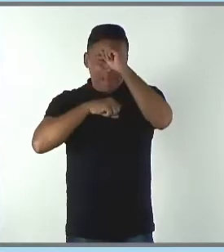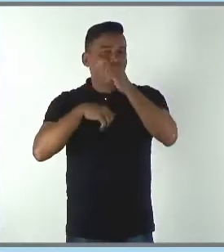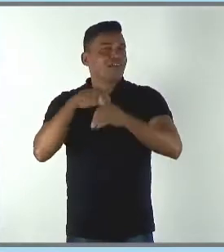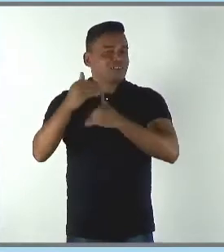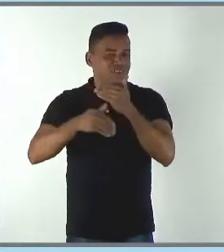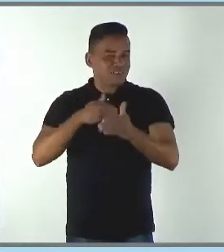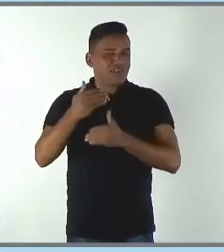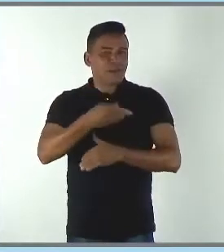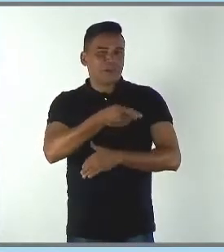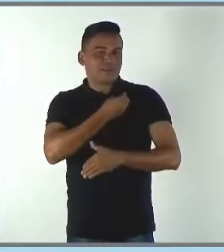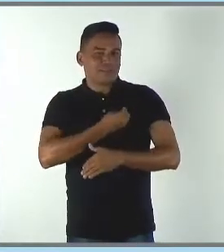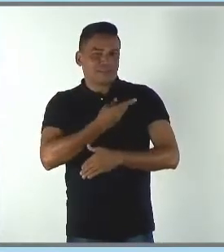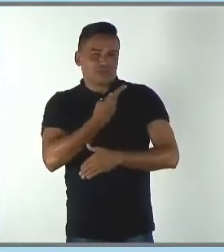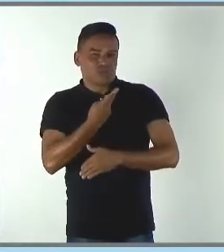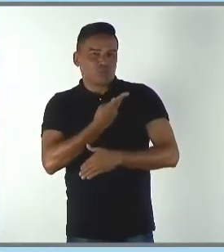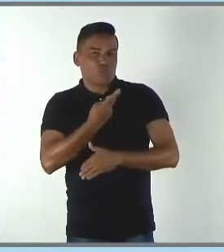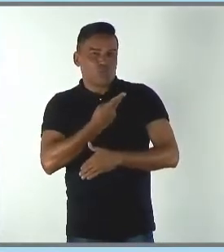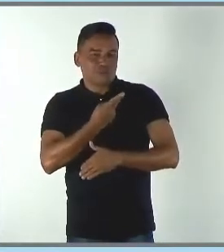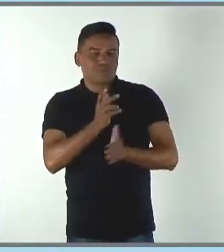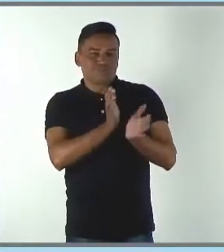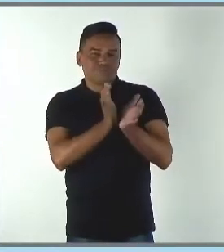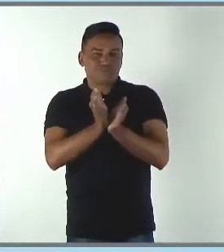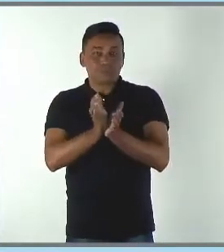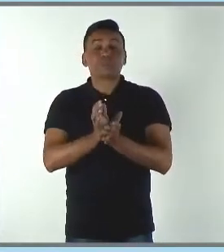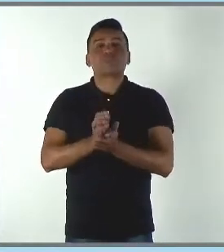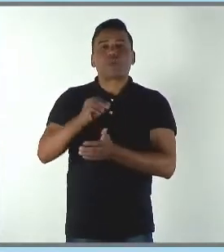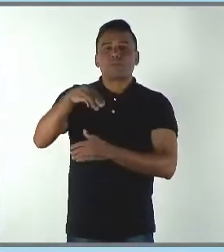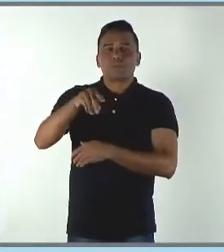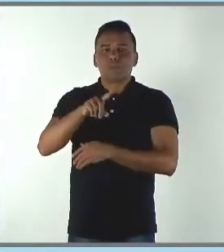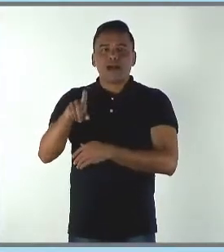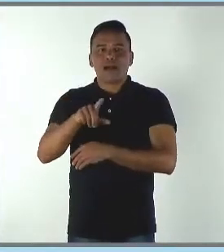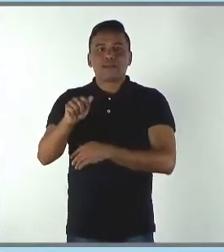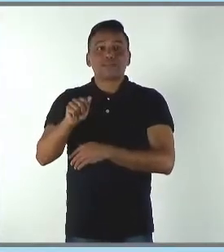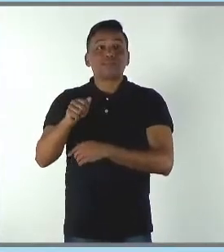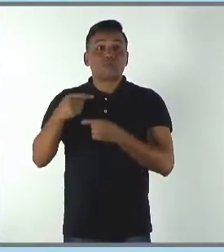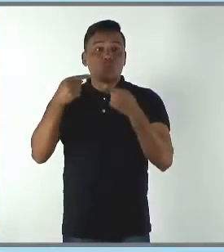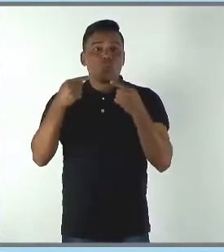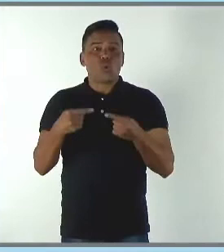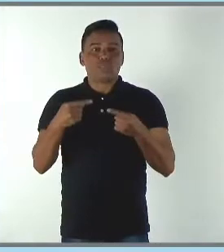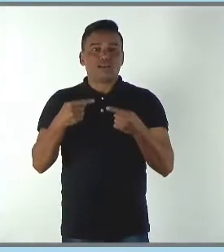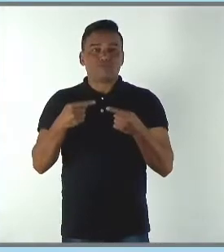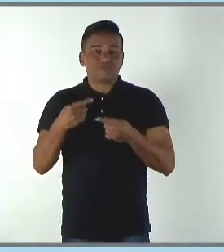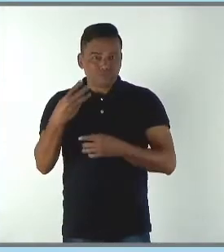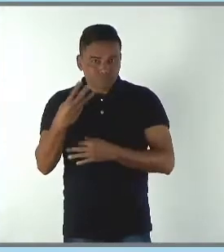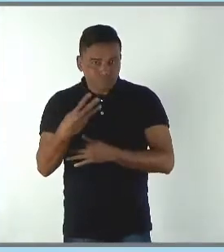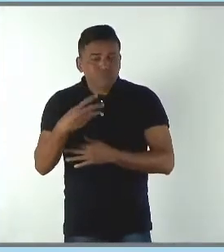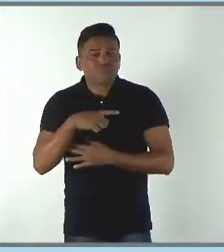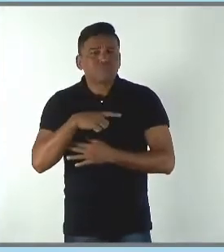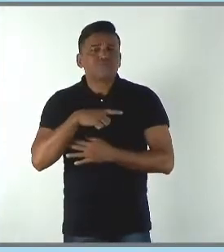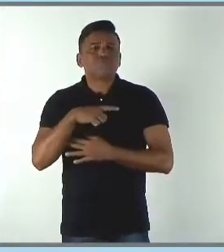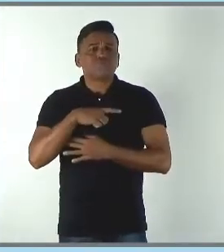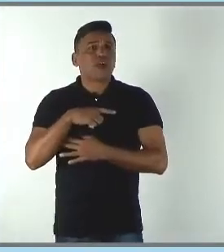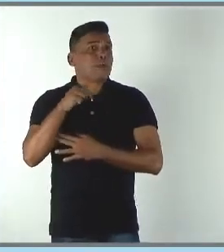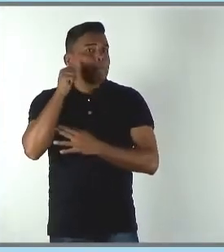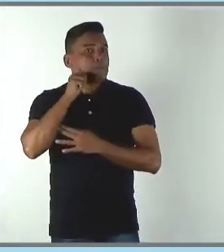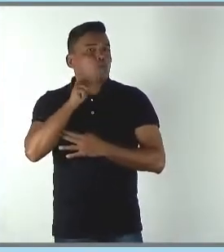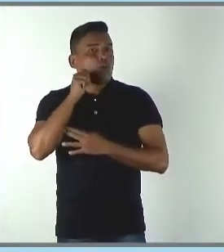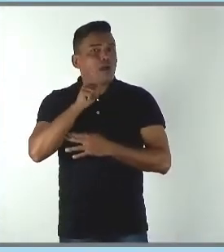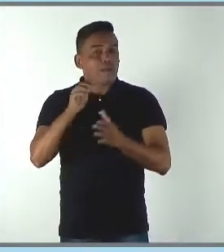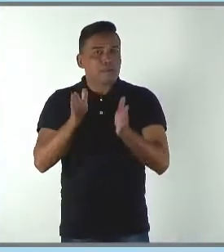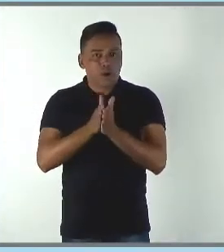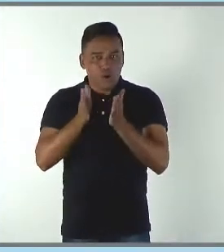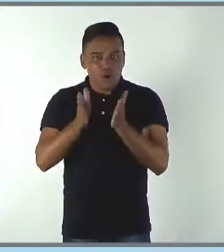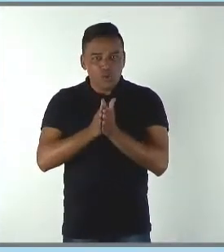editoras. Pois bem, então a Masa tem contra si 3 elementos decisivos. É mulher, é pobre e é